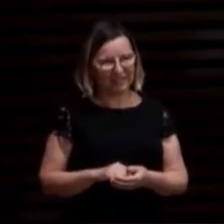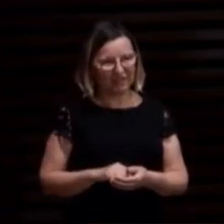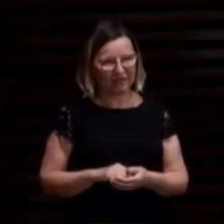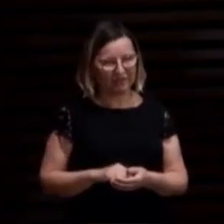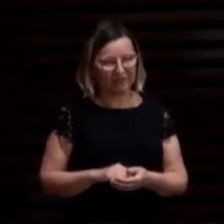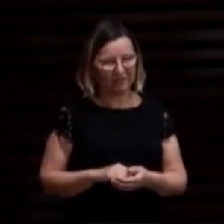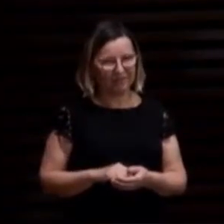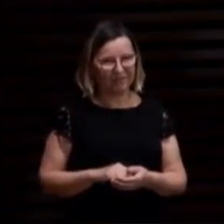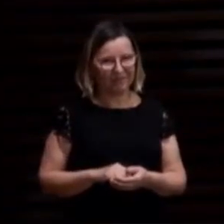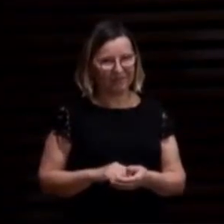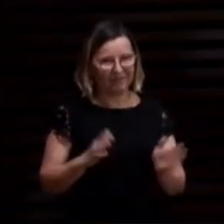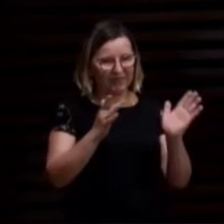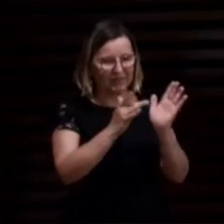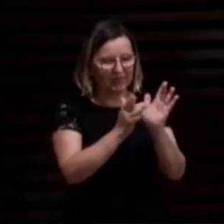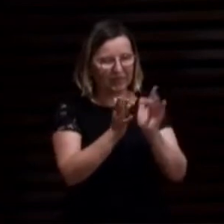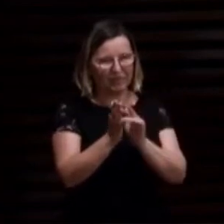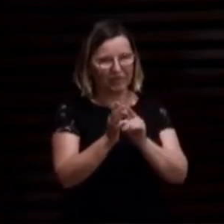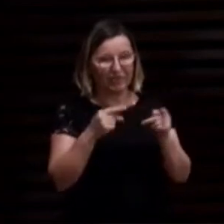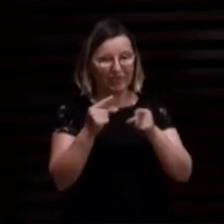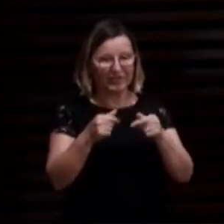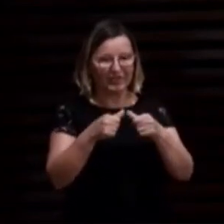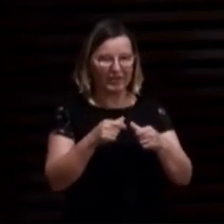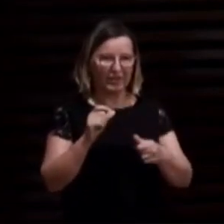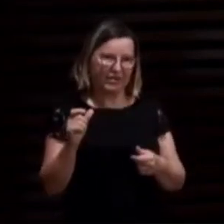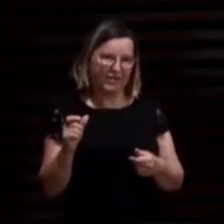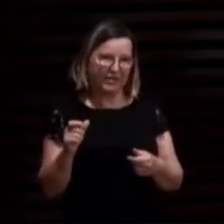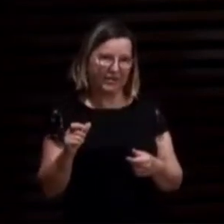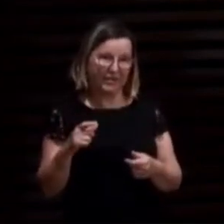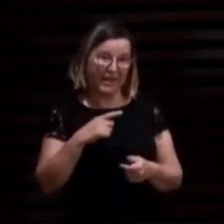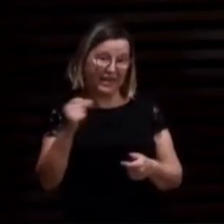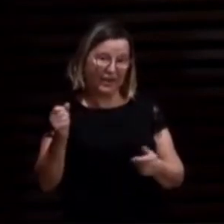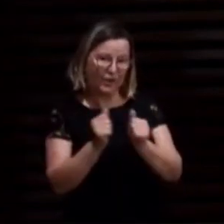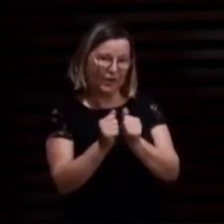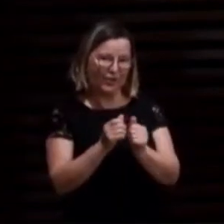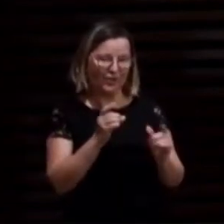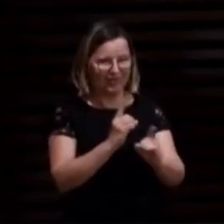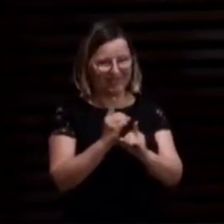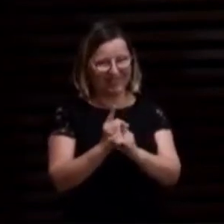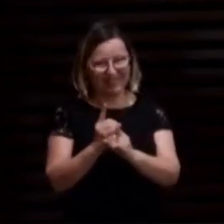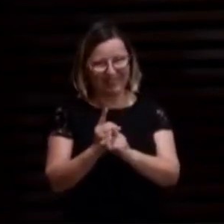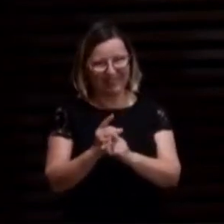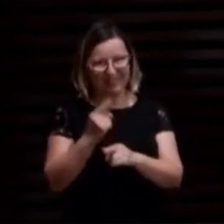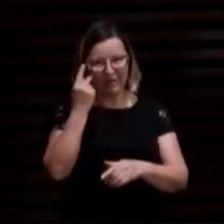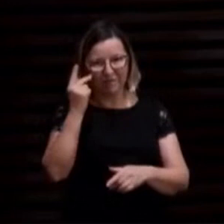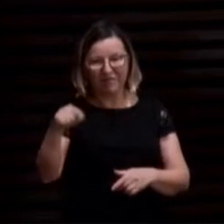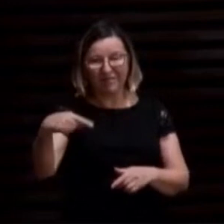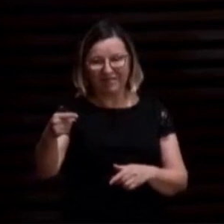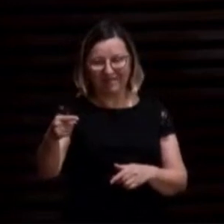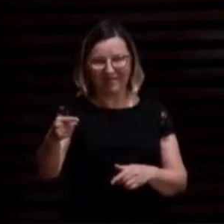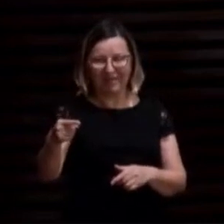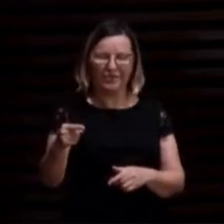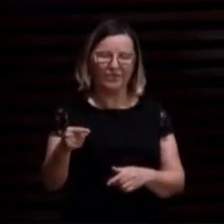Tendo Jesus dito estas palavras, saiu juntamente com seus discípulos para o outro lado do